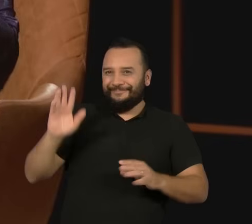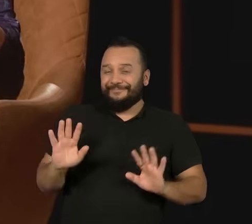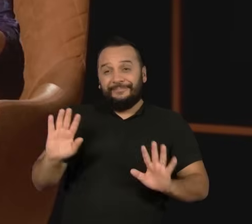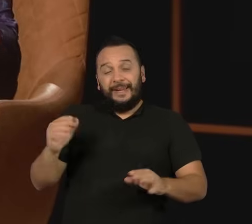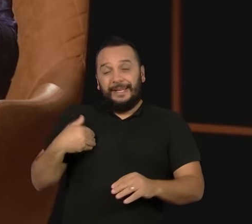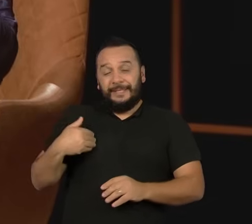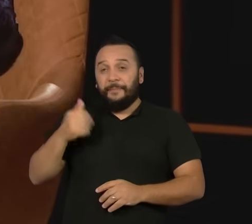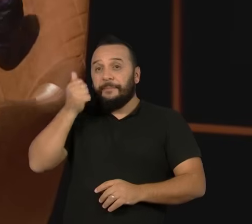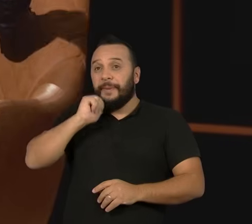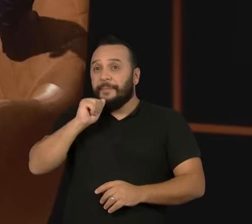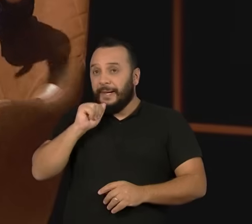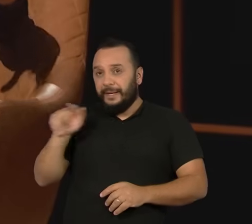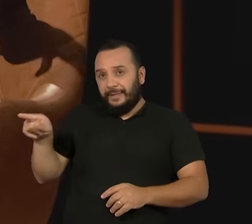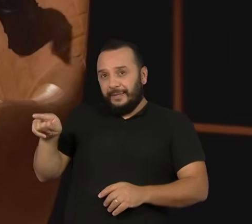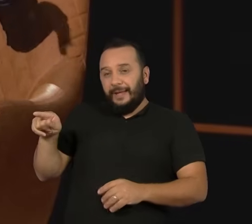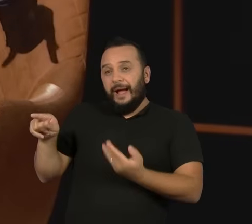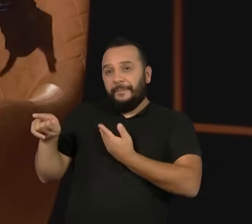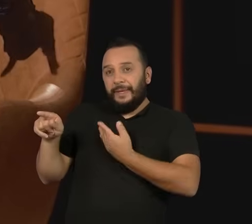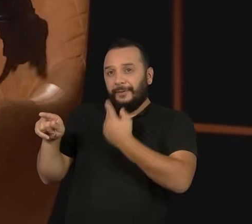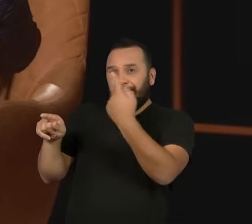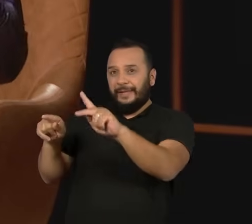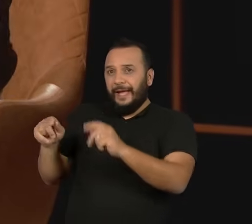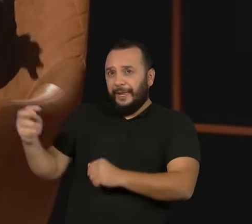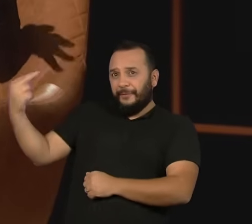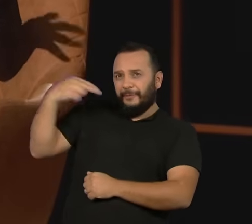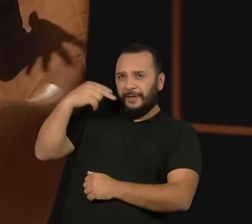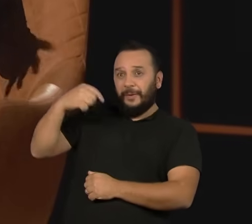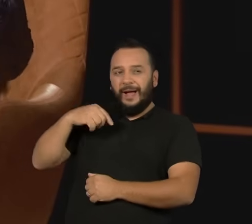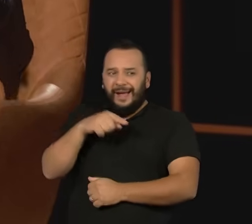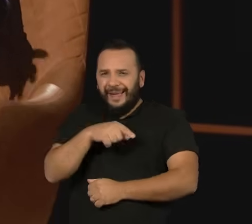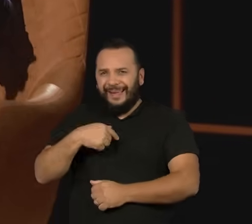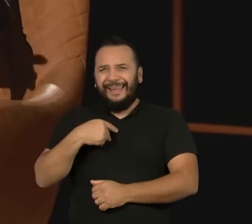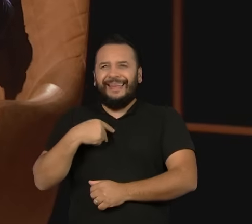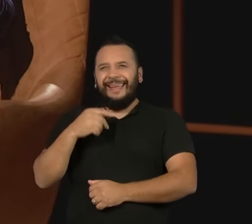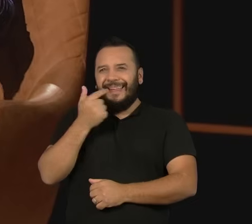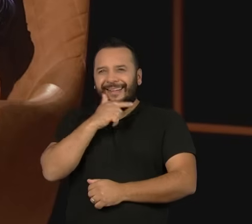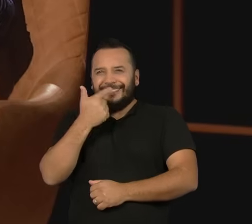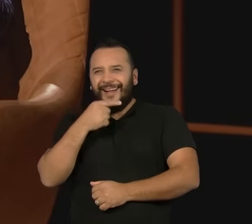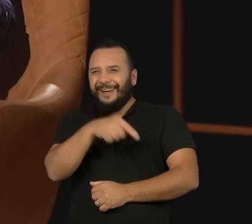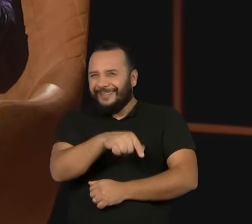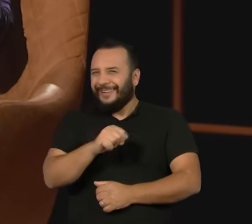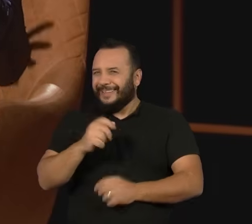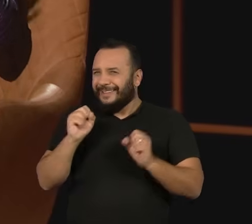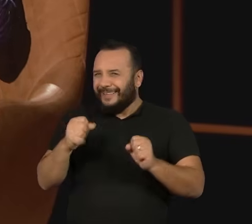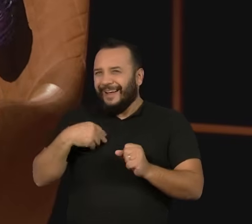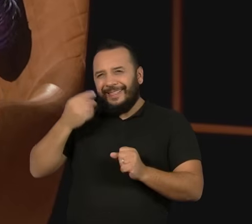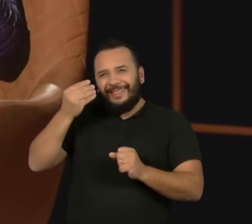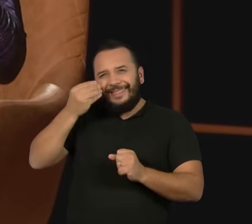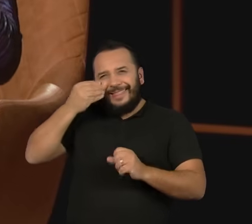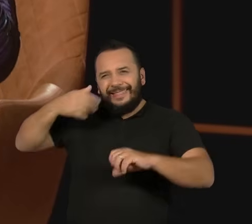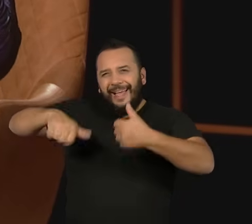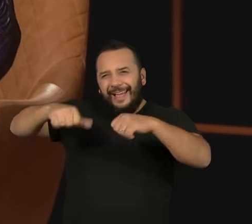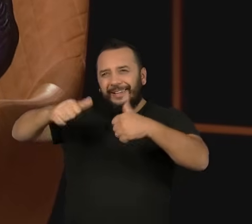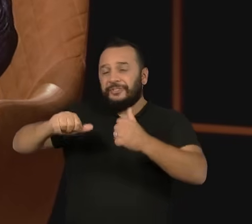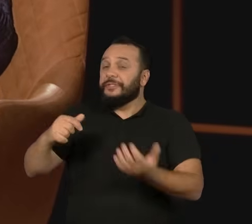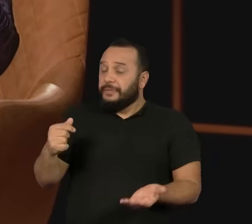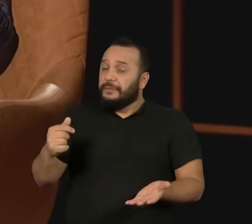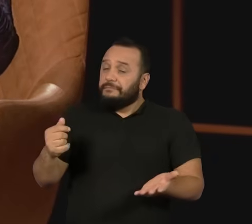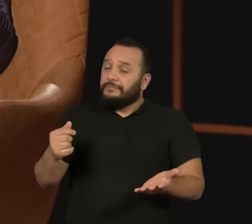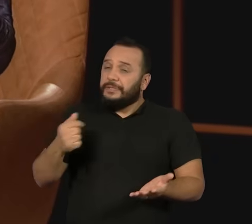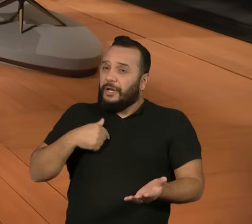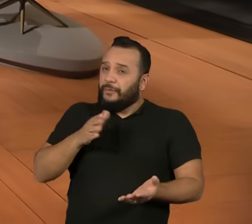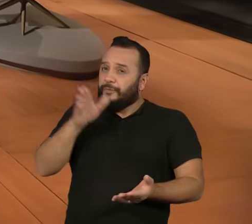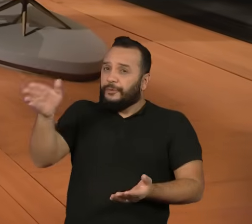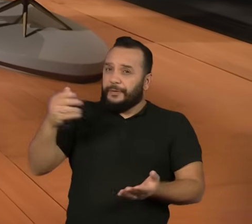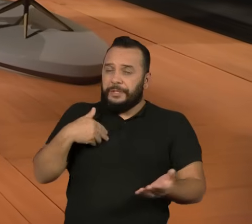minha mãe que ia fazer, aí me olhou, eu era engraçadinha, falei, será que ela não pode fazer? Pode, acabei fazendo. Mas depois,